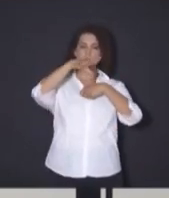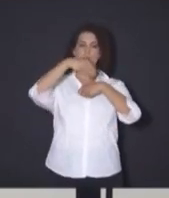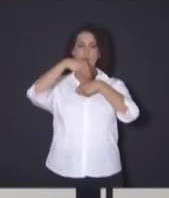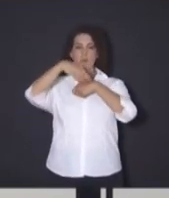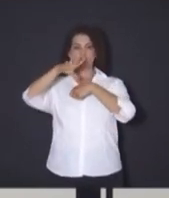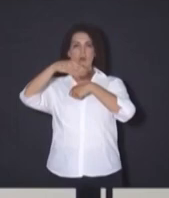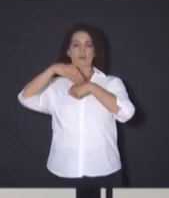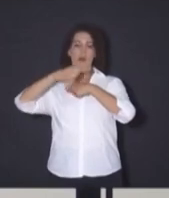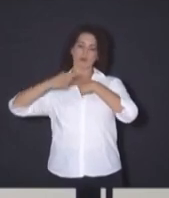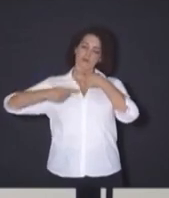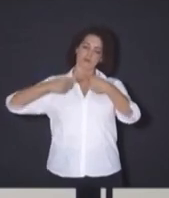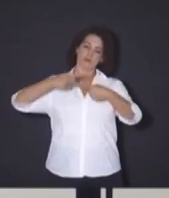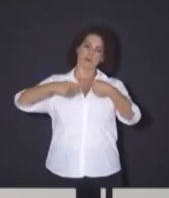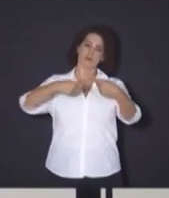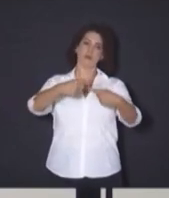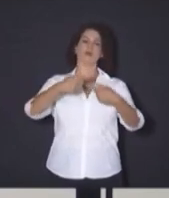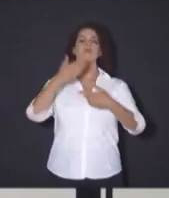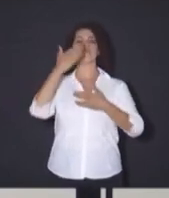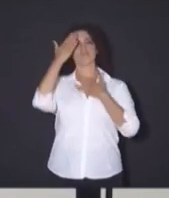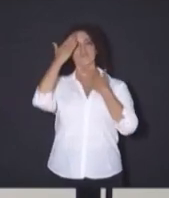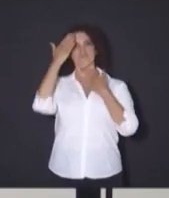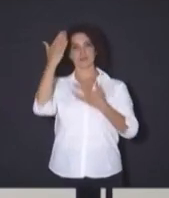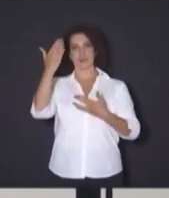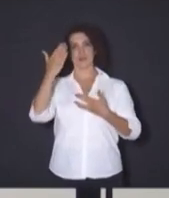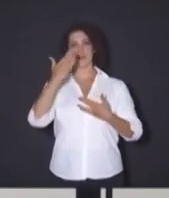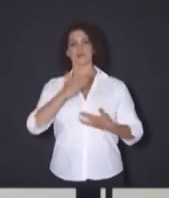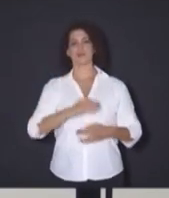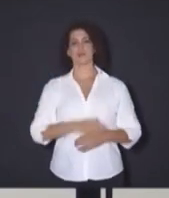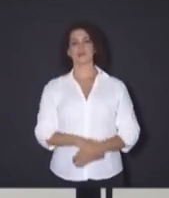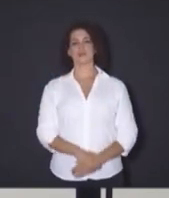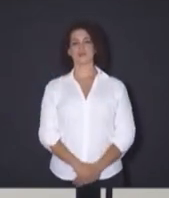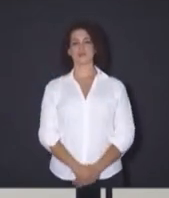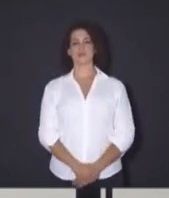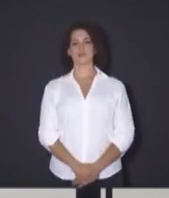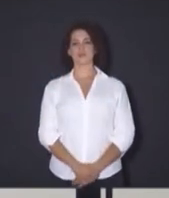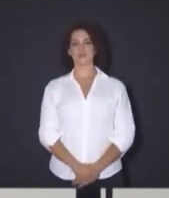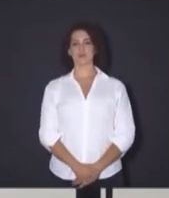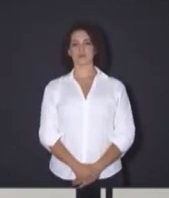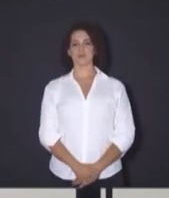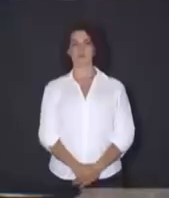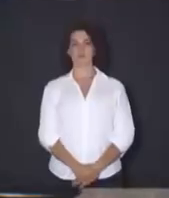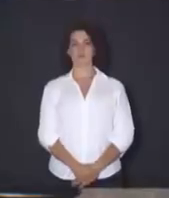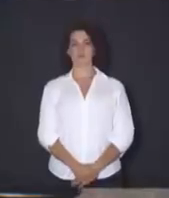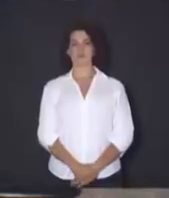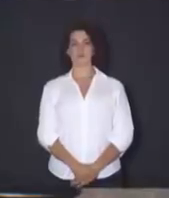gerações. Obrigada. Eu agradeço muito por estar aqui.